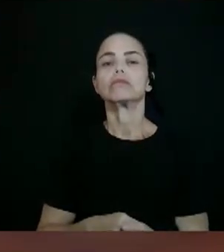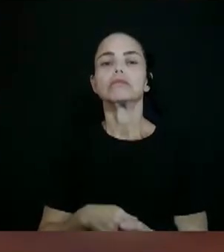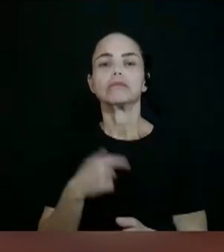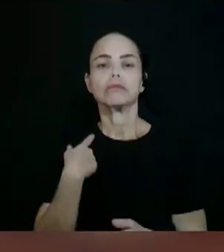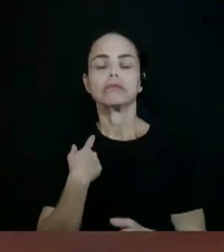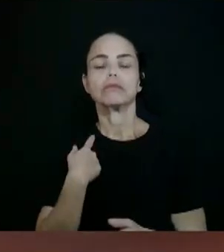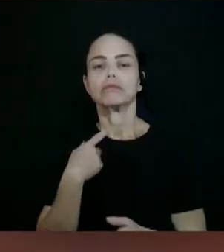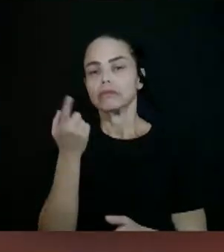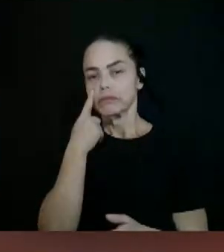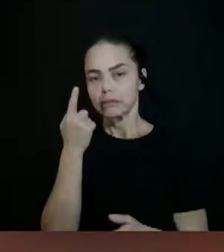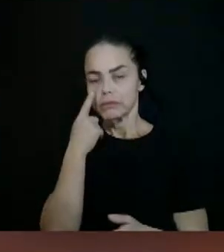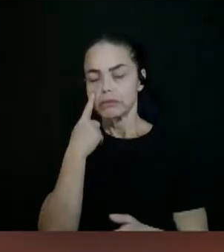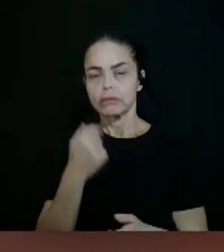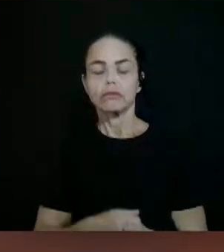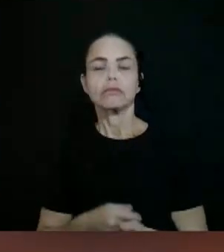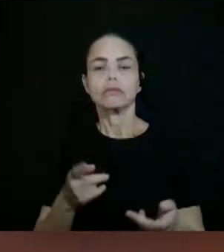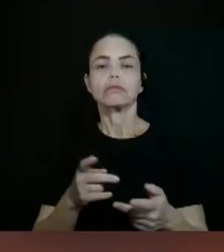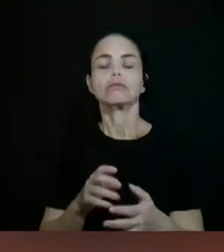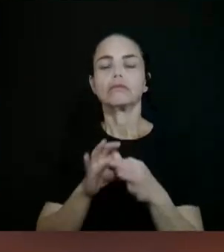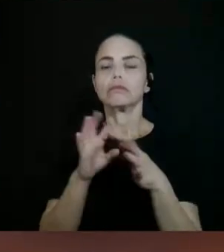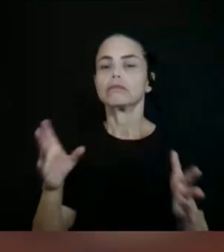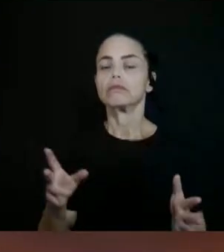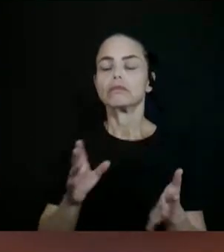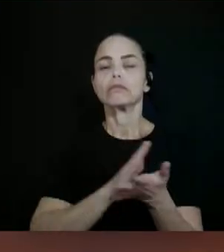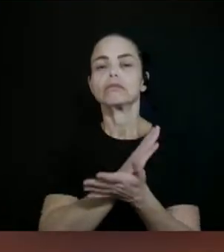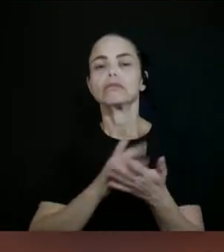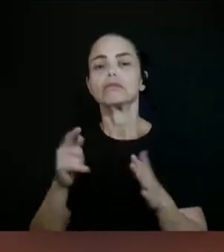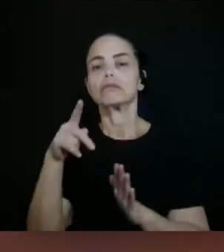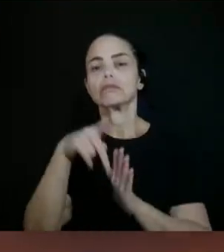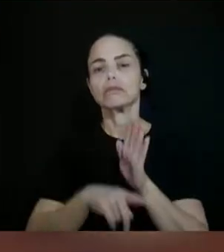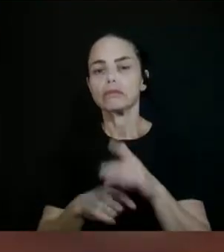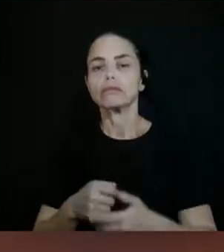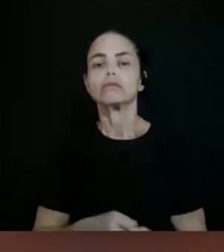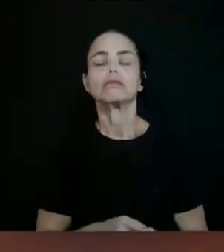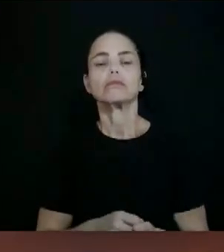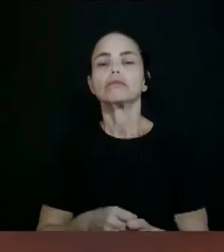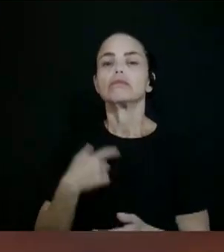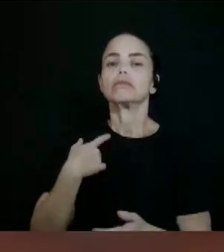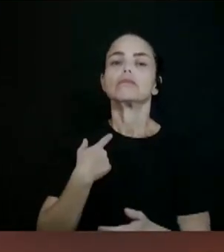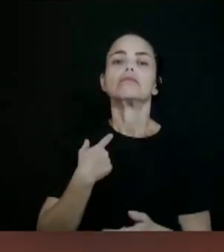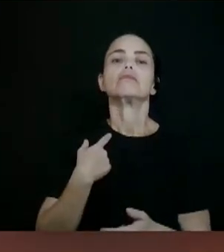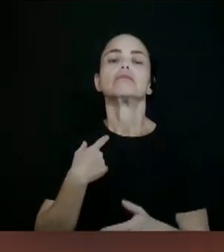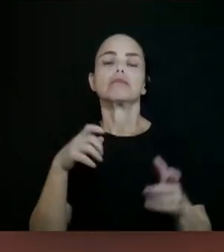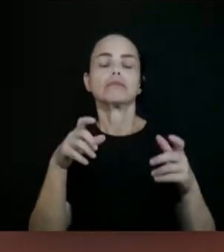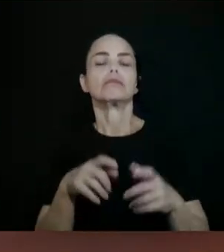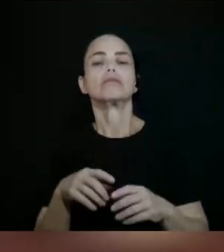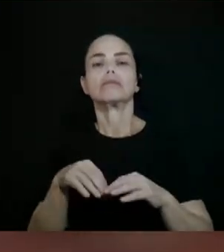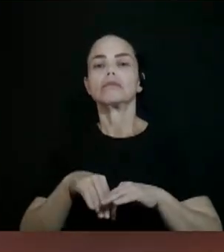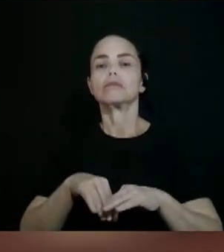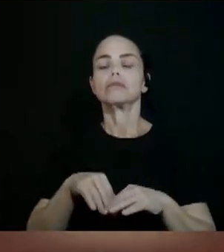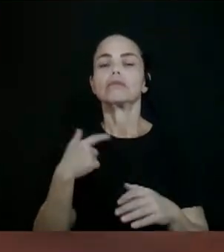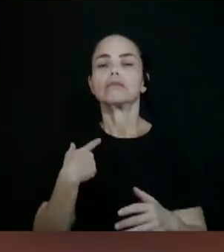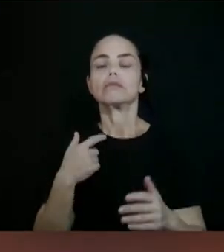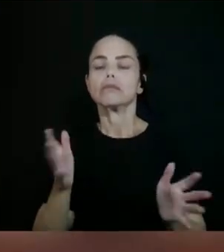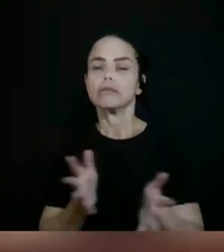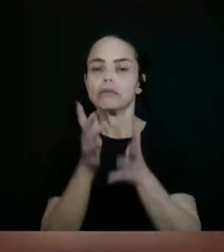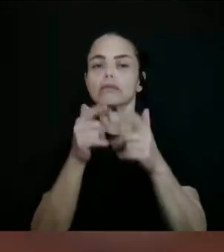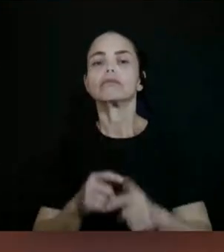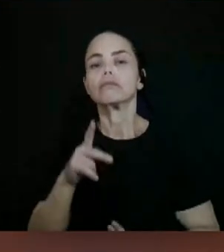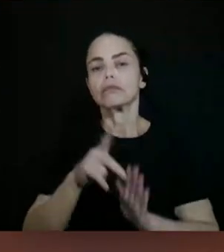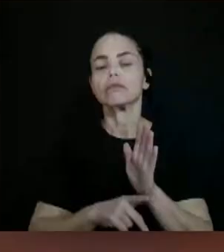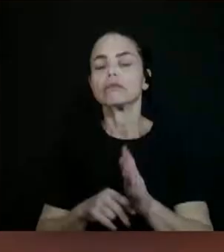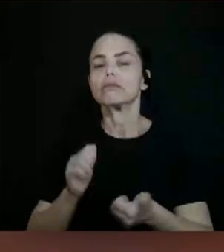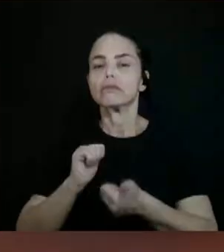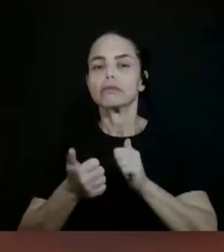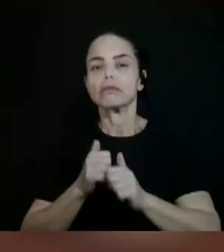essa ótica, nós deliberamos alguns projetos de desafetação de área pública, um projeto que incentiva o futebol feminino, que